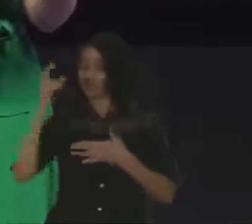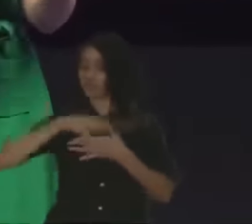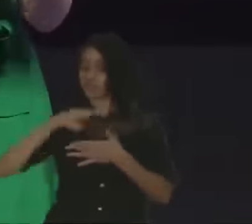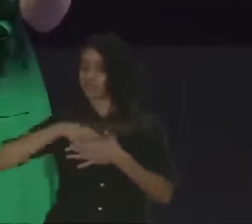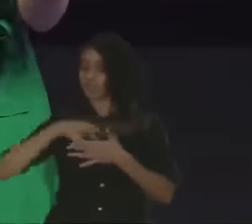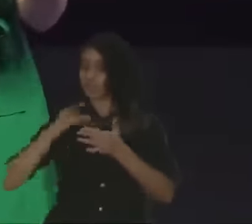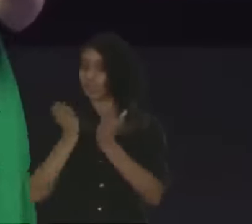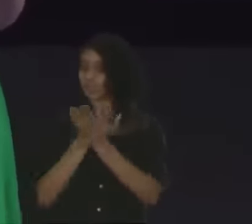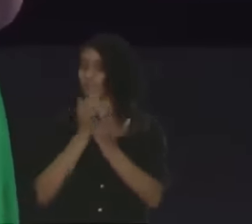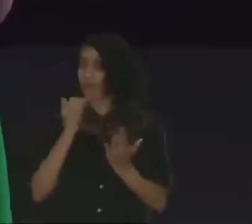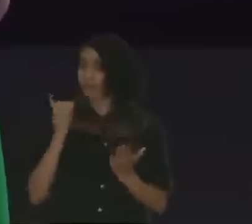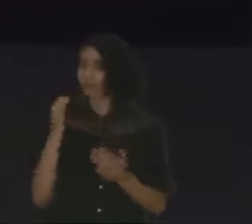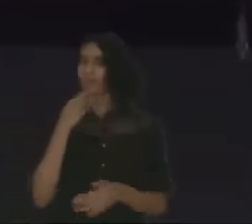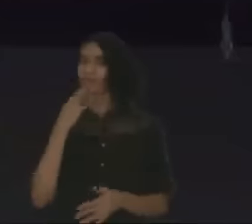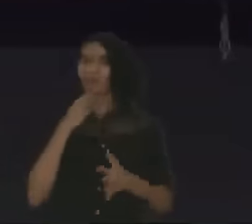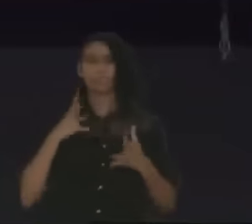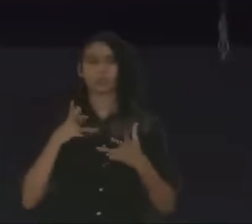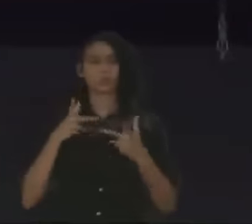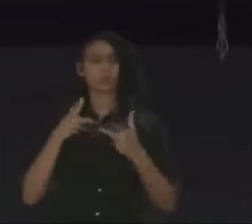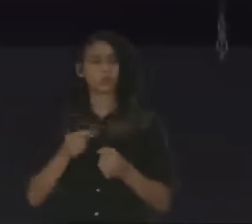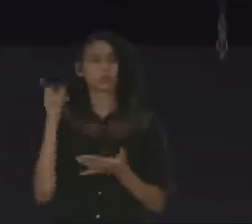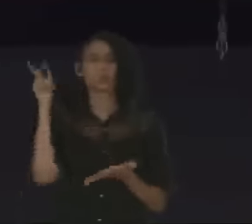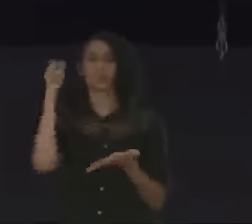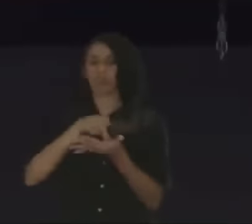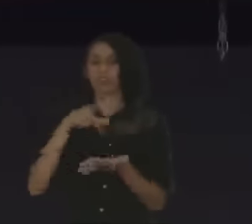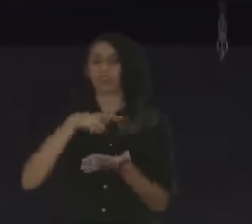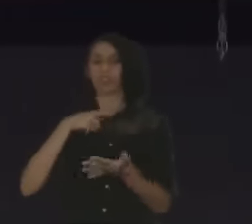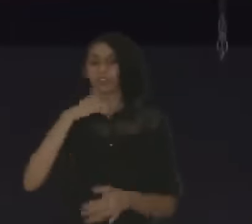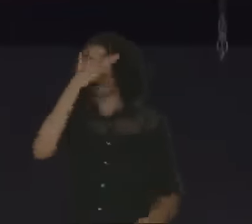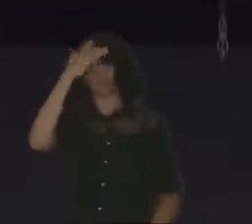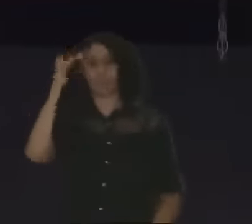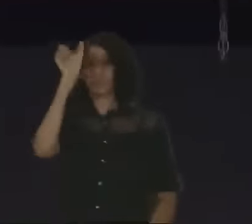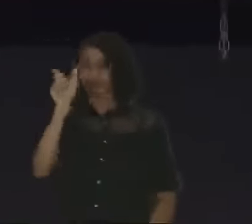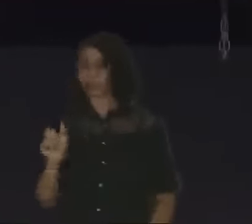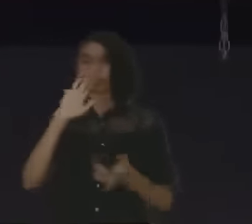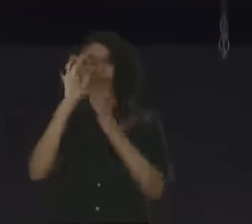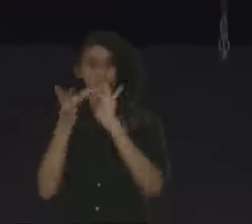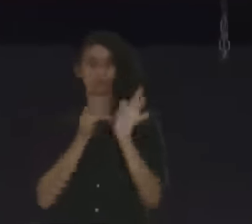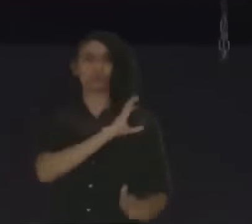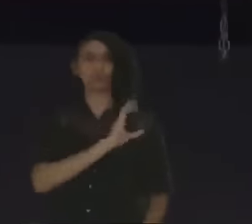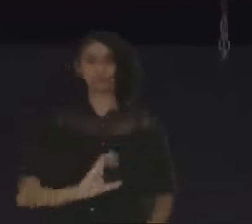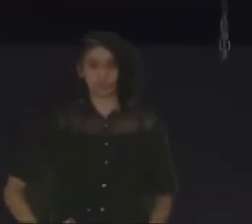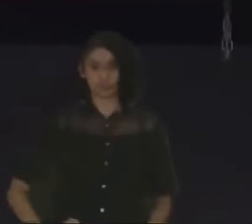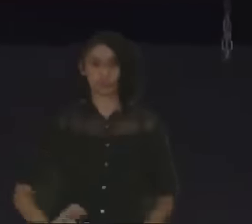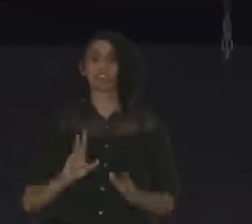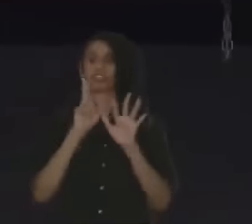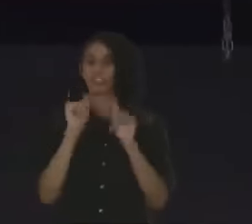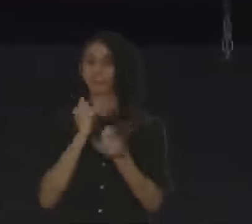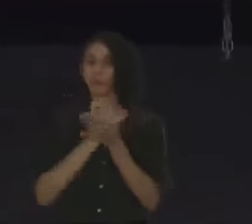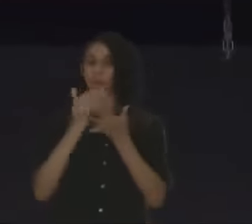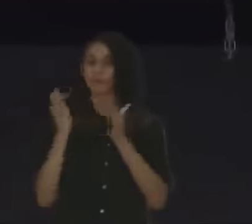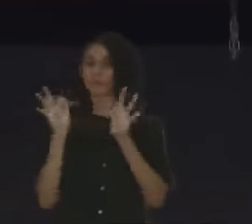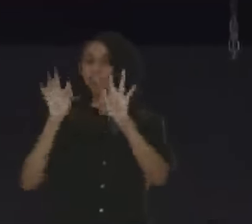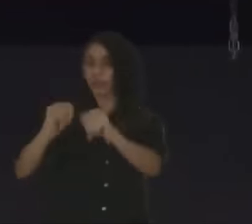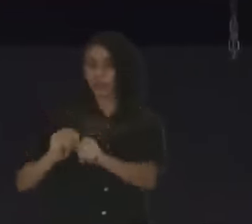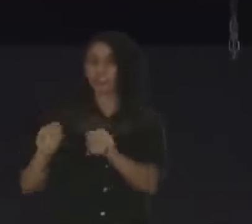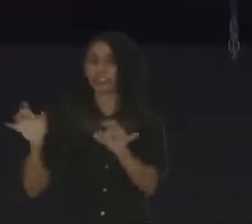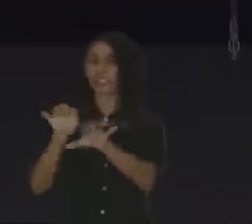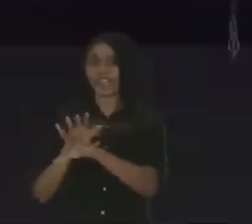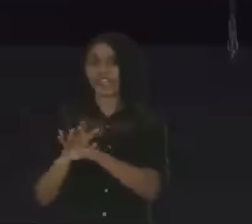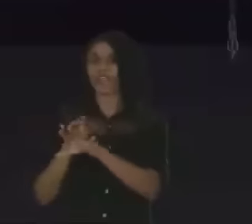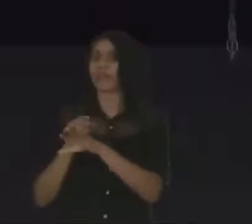conhecer as verdades preciosas e a pessoa de Cristo Jesus você vai do começo até o fim porque não cansa você não tá lendo com intelecto